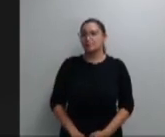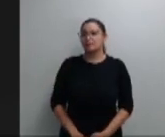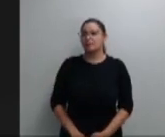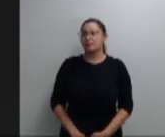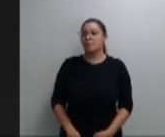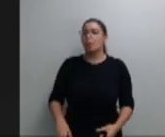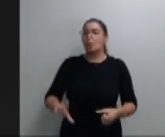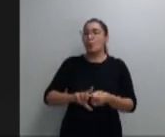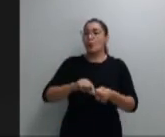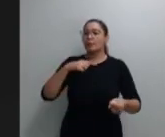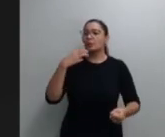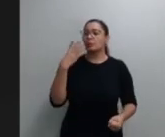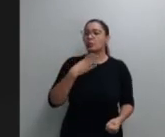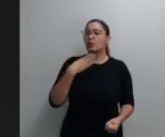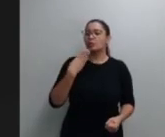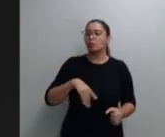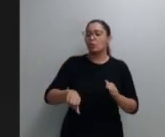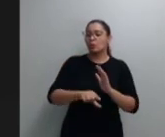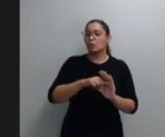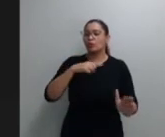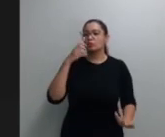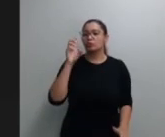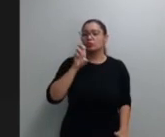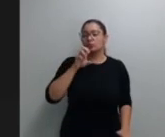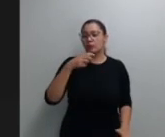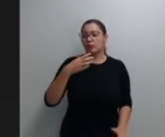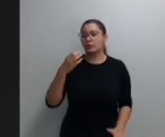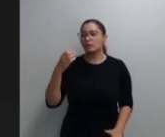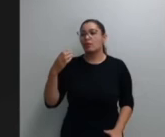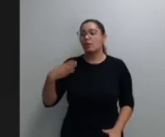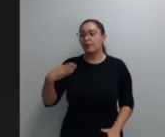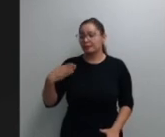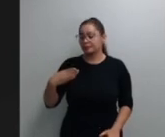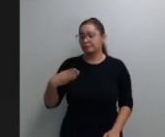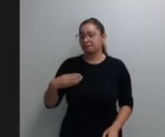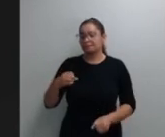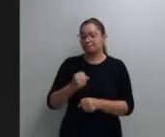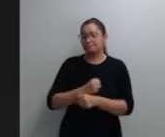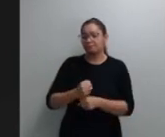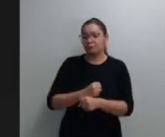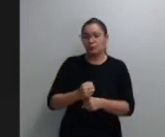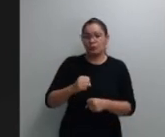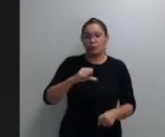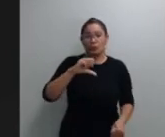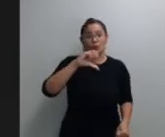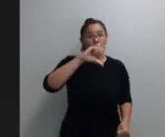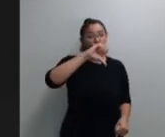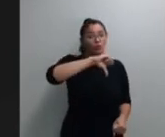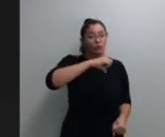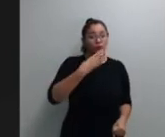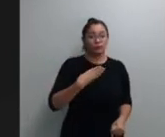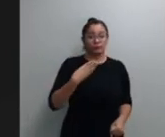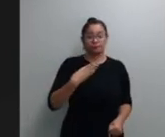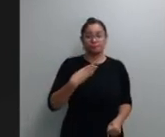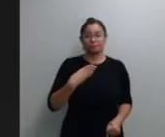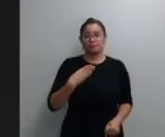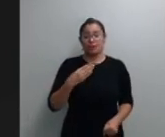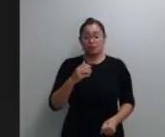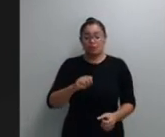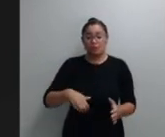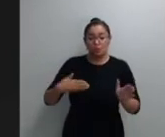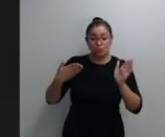do artigo 54 da lei 8.884 de 1994 a liminar foi inicialmente